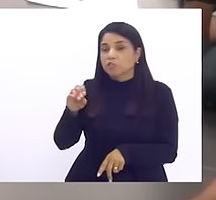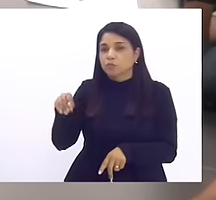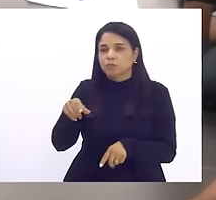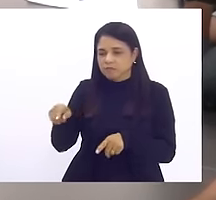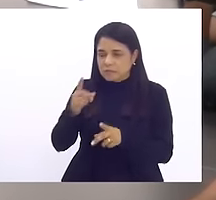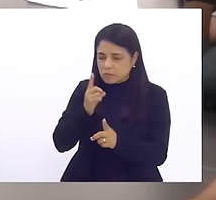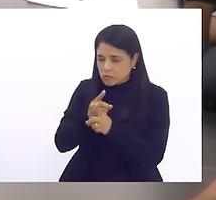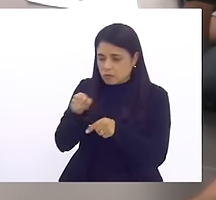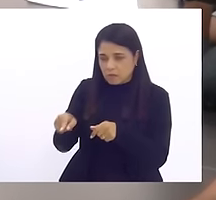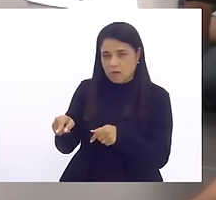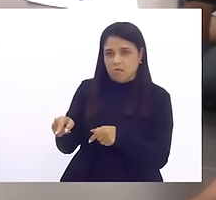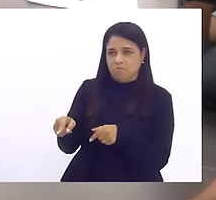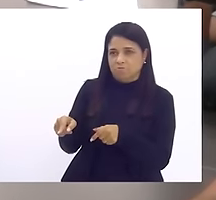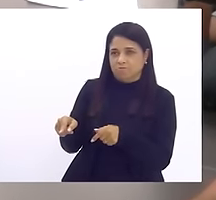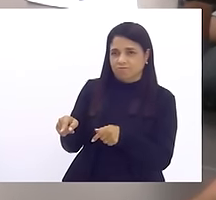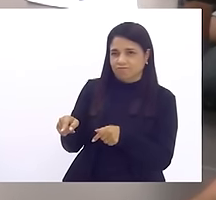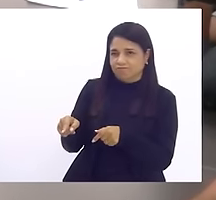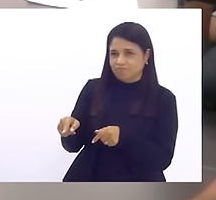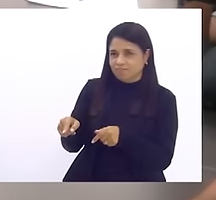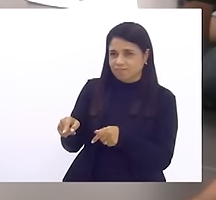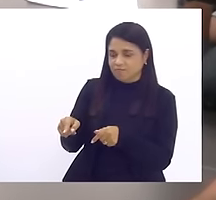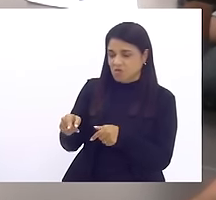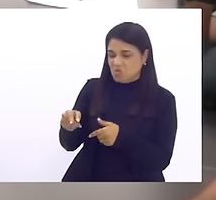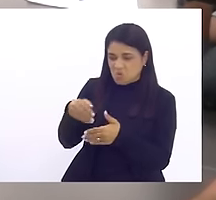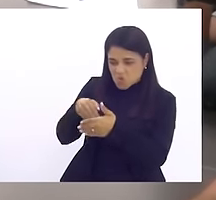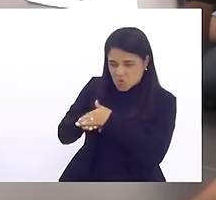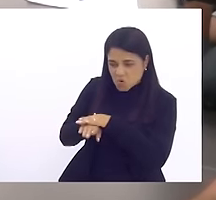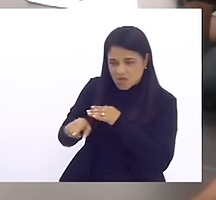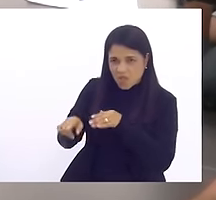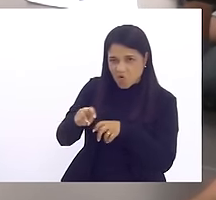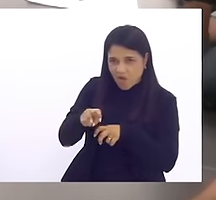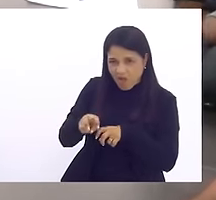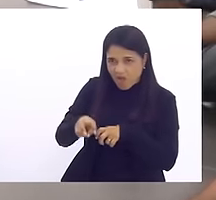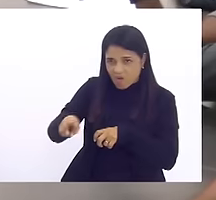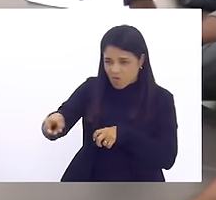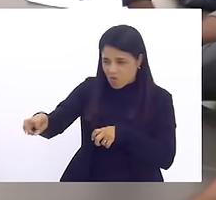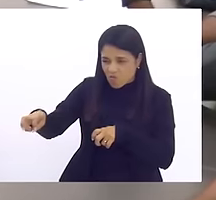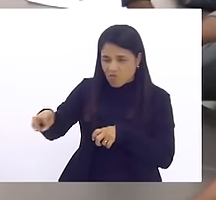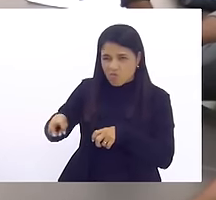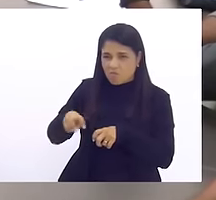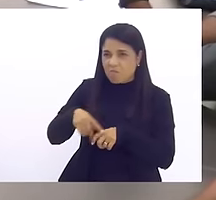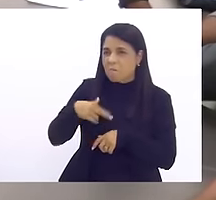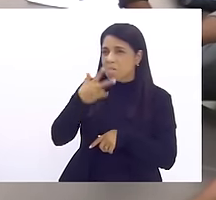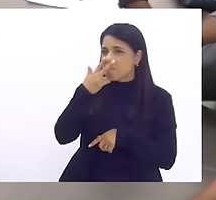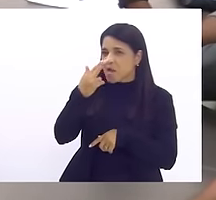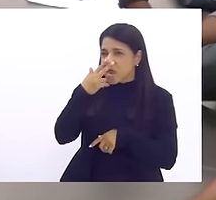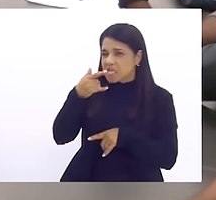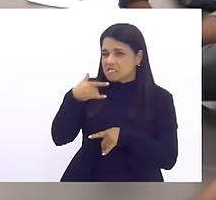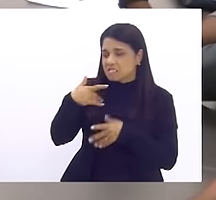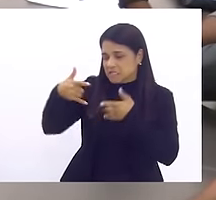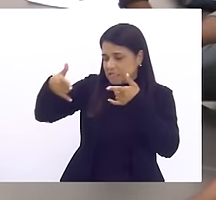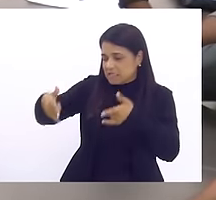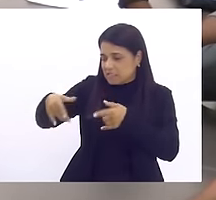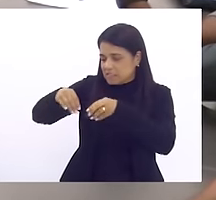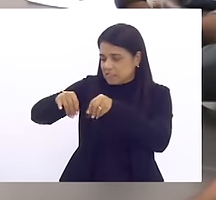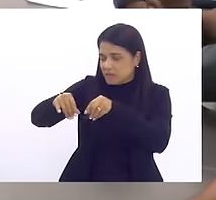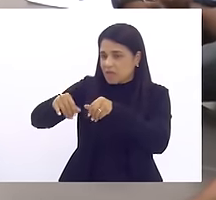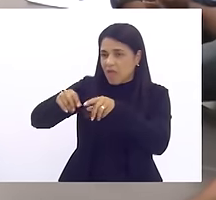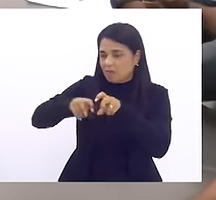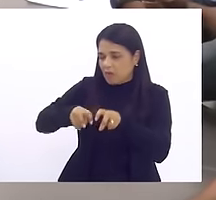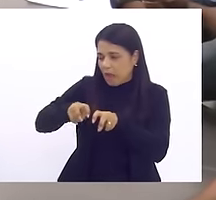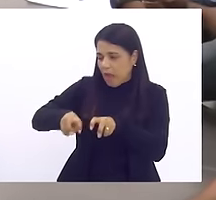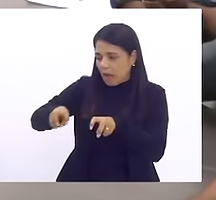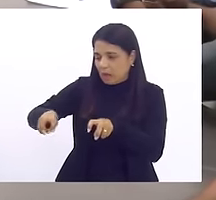naquelas condições lá que na verdade não é um Pátio não depósito nós nomeamos como cemitério de veículos porque os carro fica